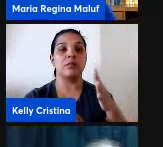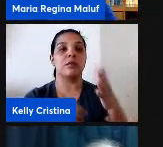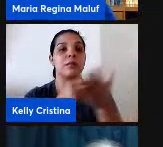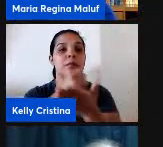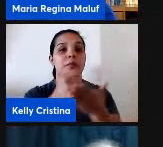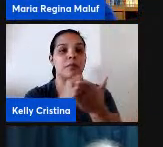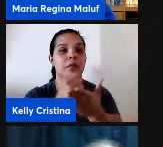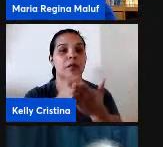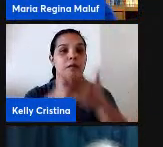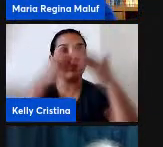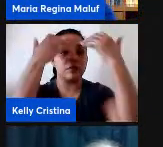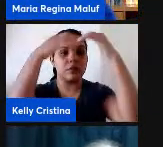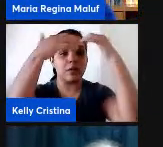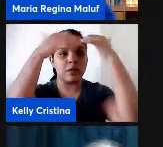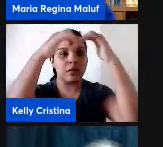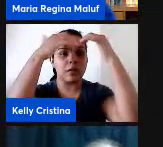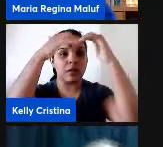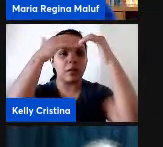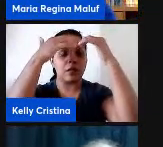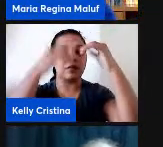E aqui eu tenho